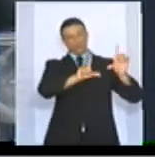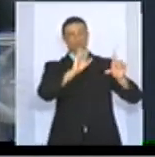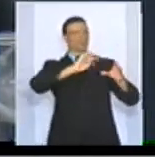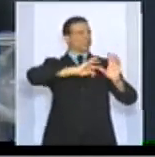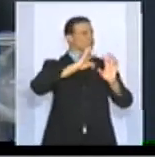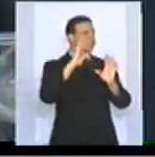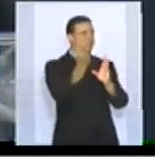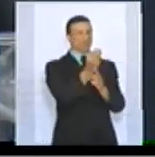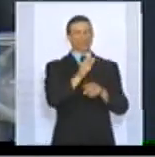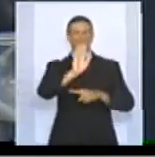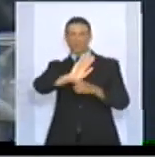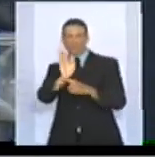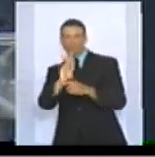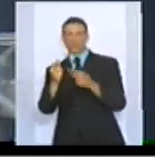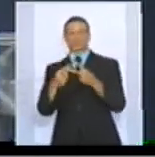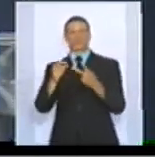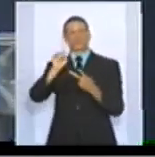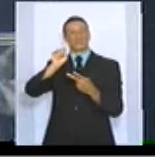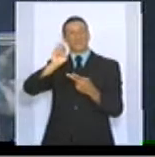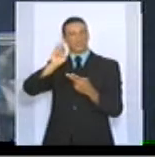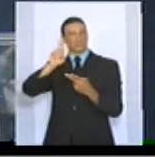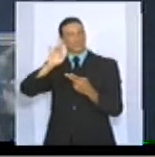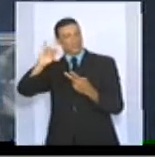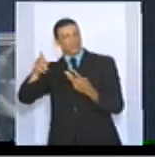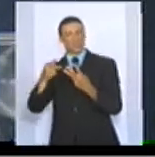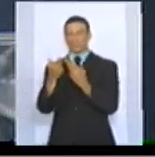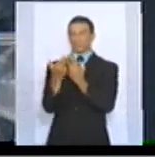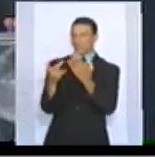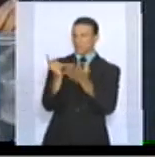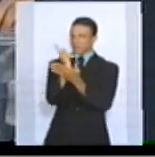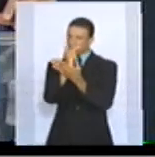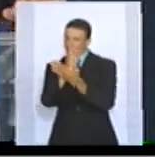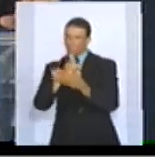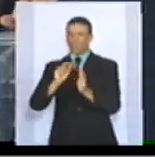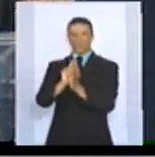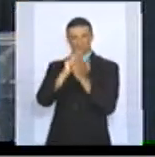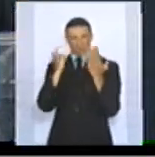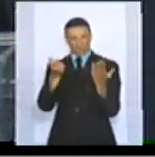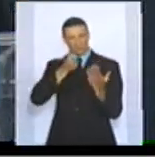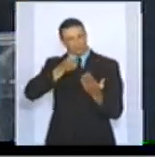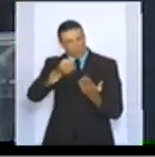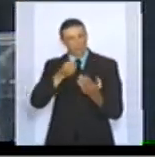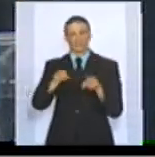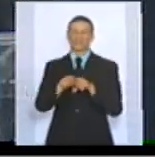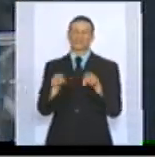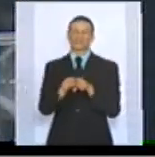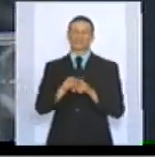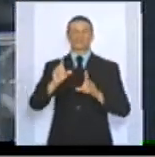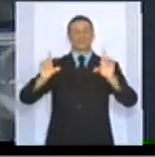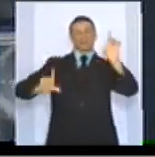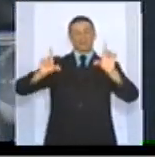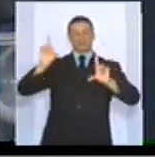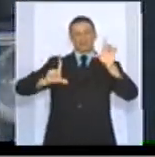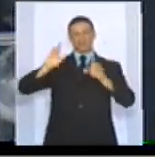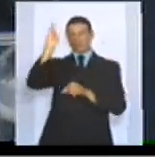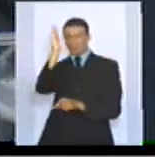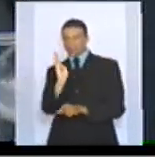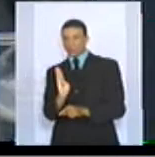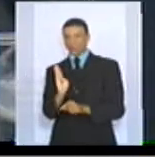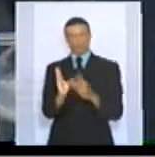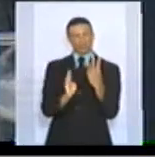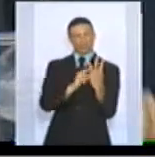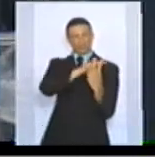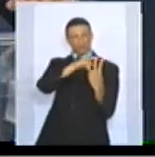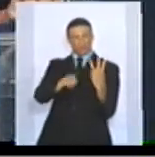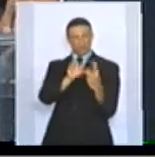canais de filmes, séries, animação, documentários e a obrigação de carregamento de um canal brasileiro para cada 3 canais de